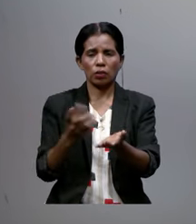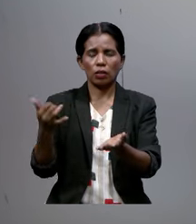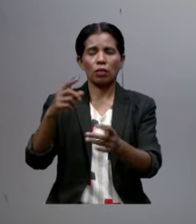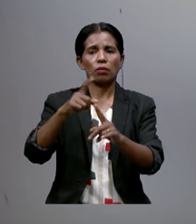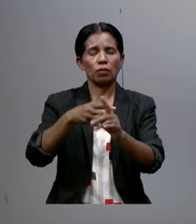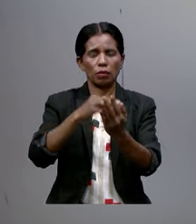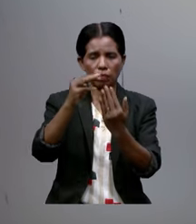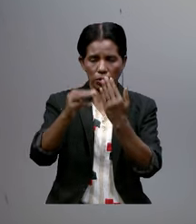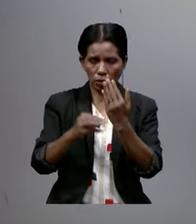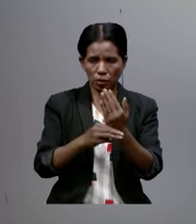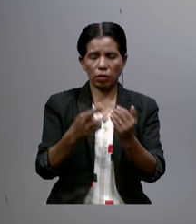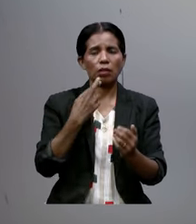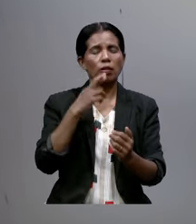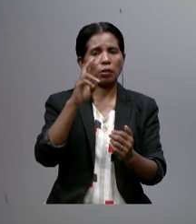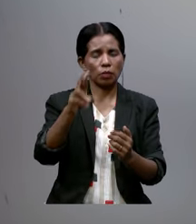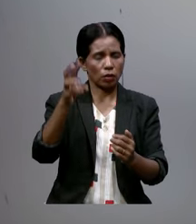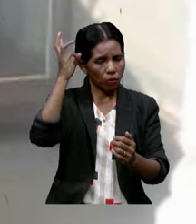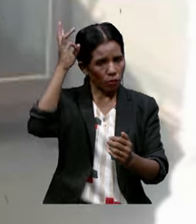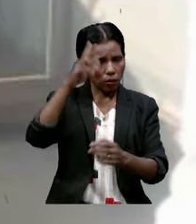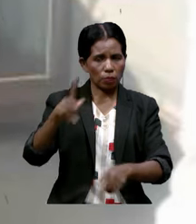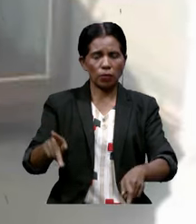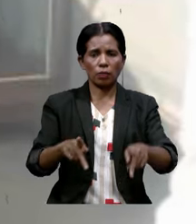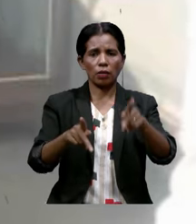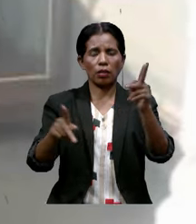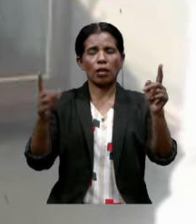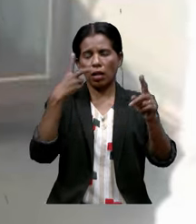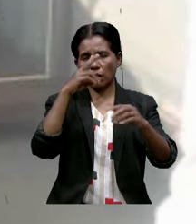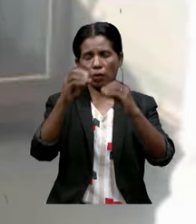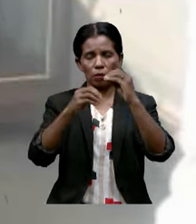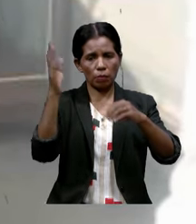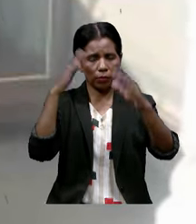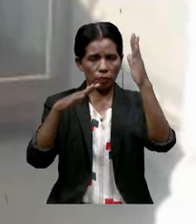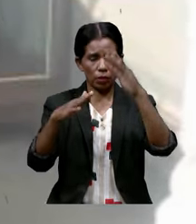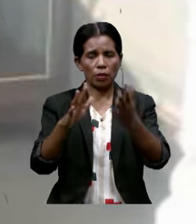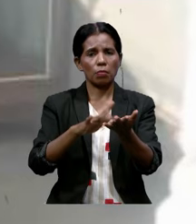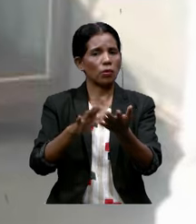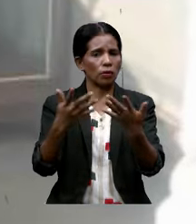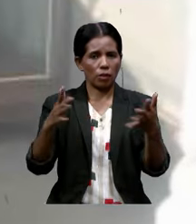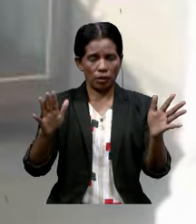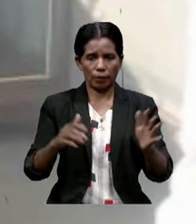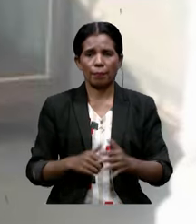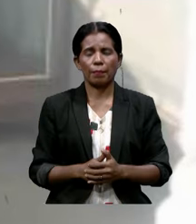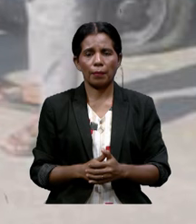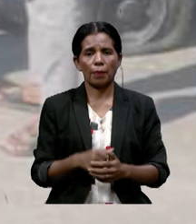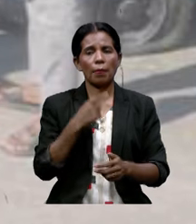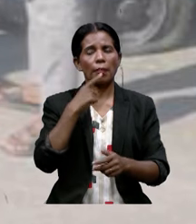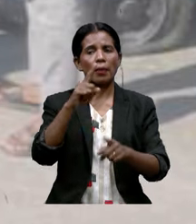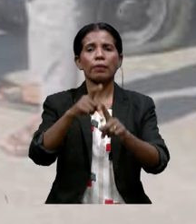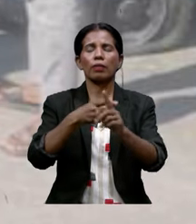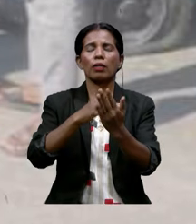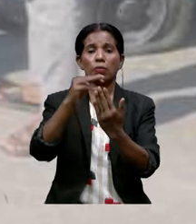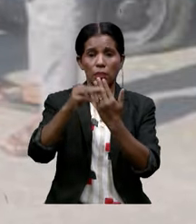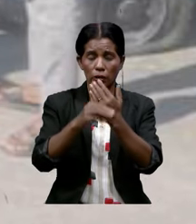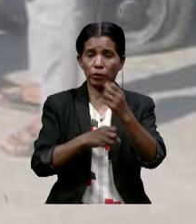marsune odi responde ba preocupação público ligado ho problema falta ai moruk. Sansão mos informa ia fulang marsu